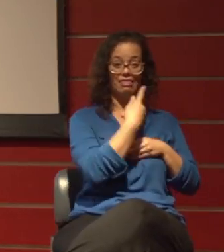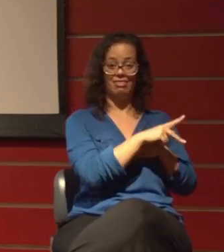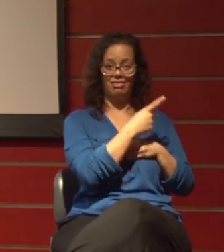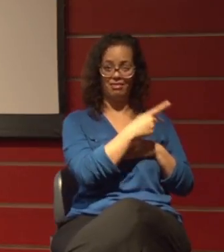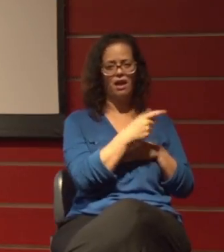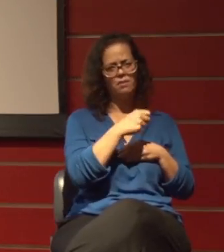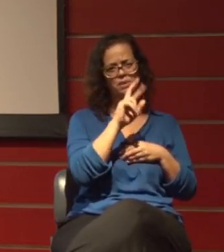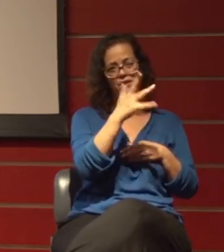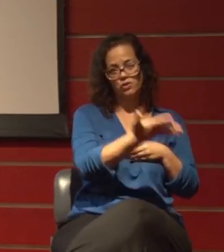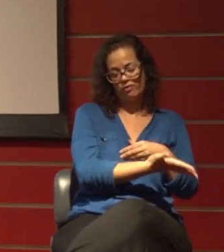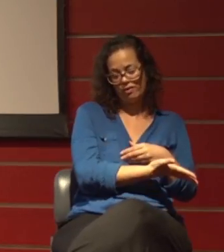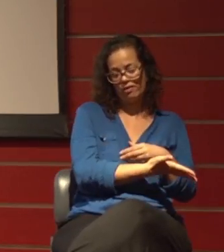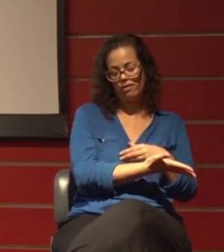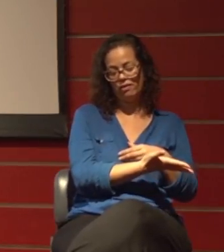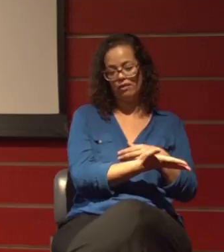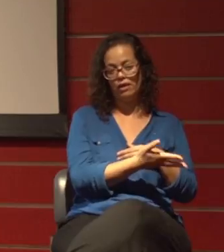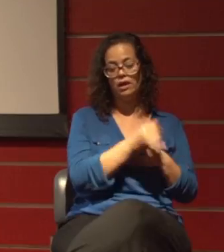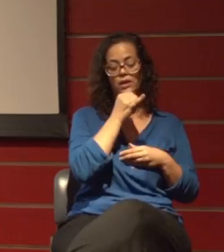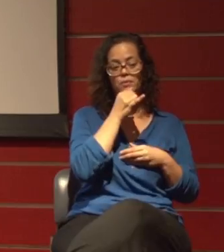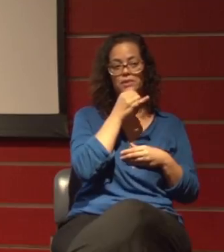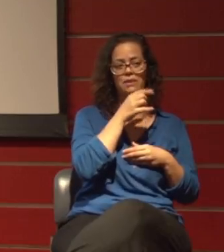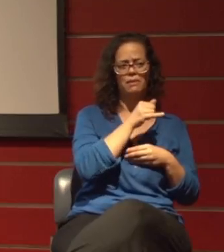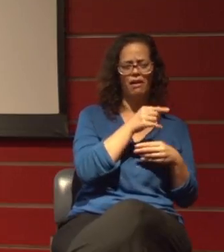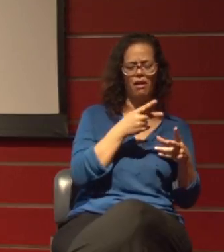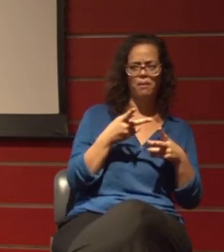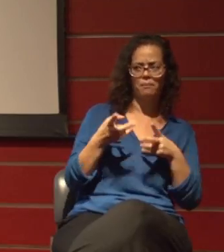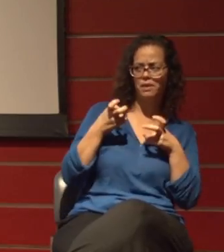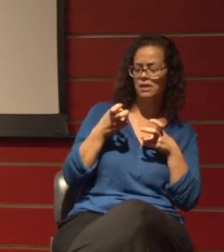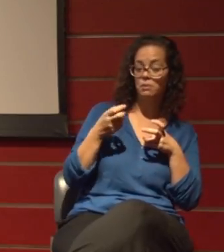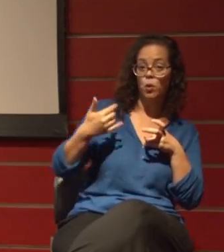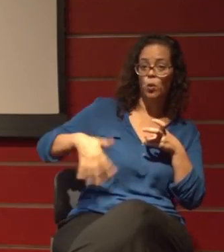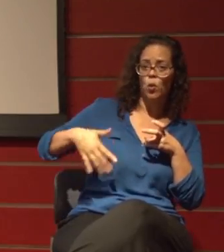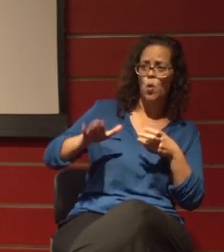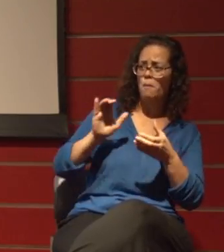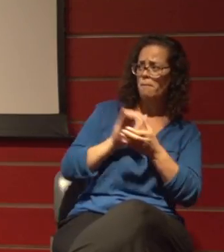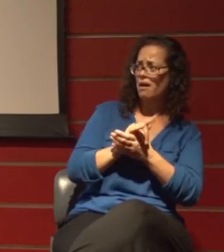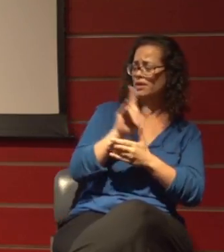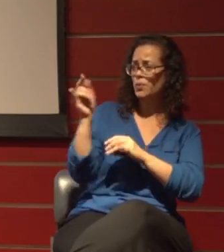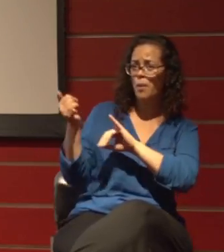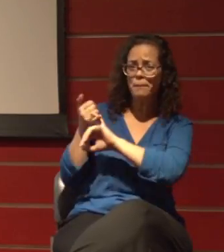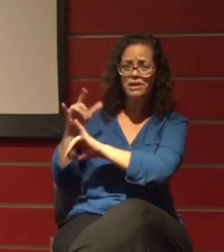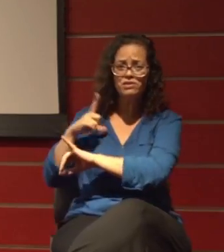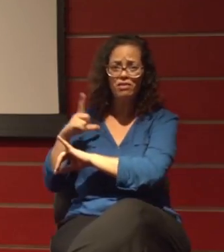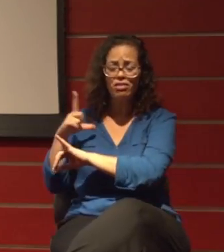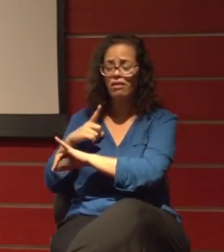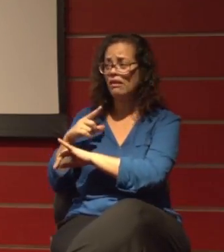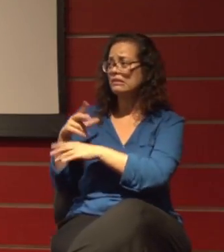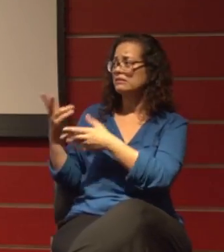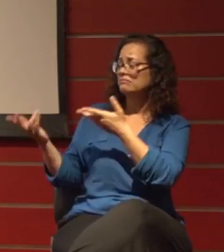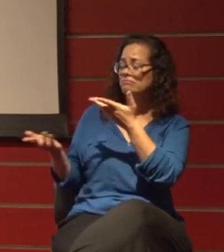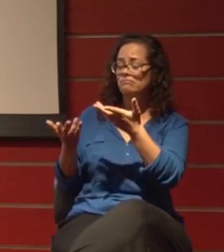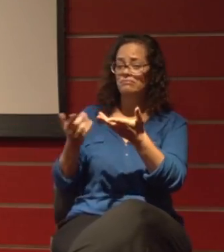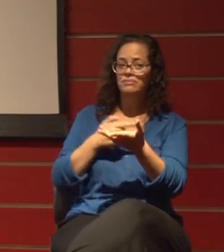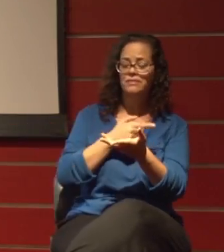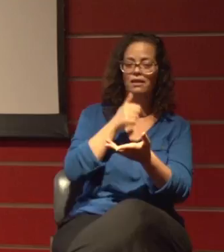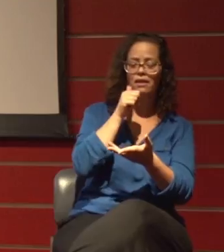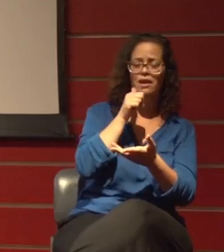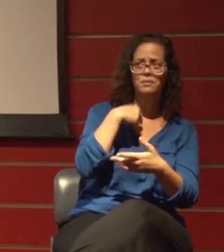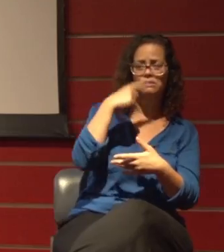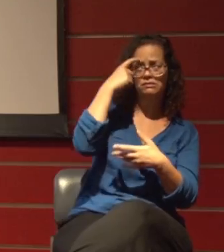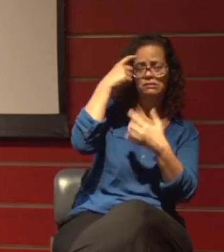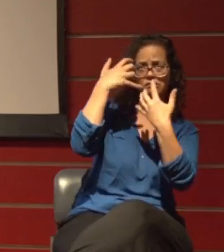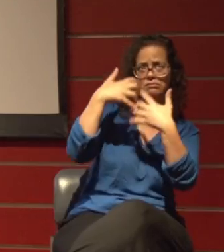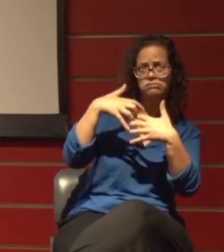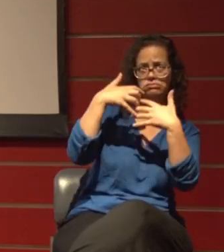então talvez quando não tem quando ela viu que o marido foi mesmo lá para amante B repente ela ela resolveu esse